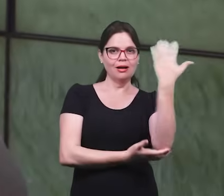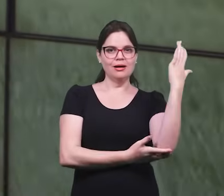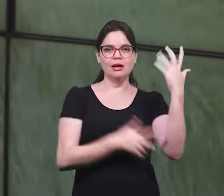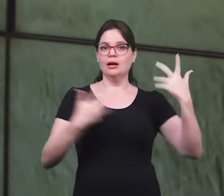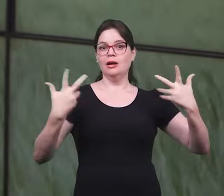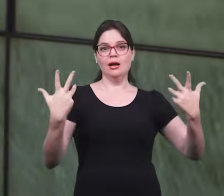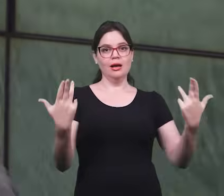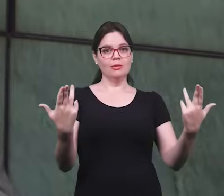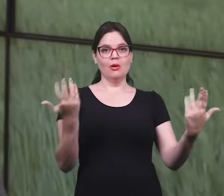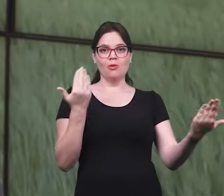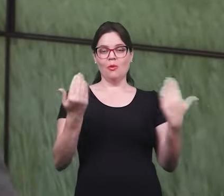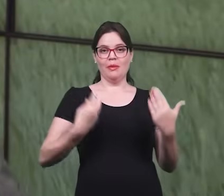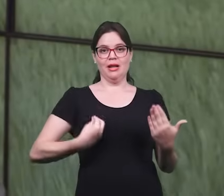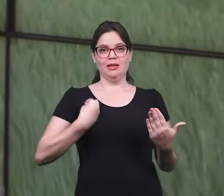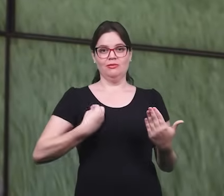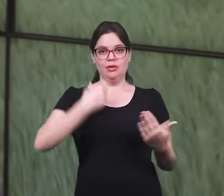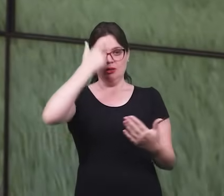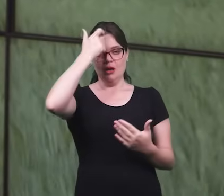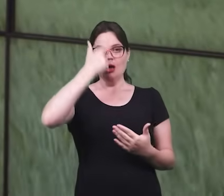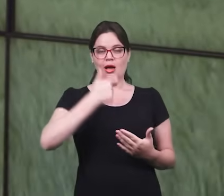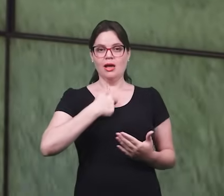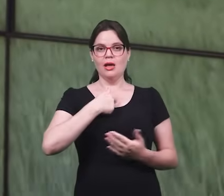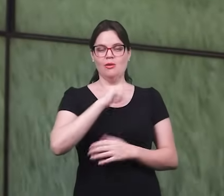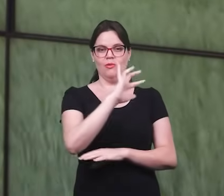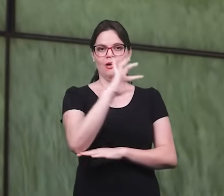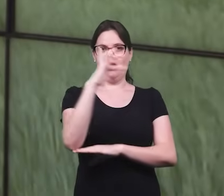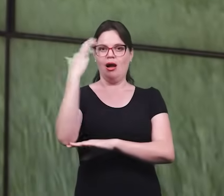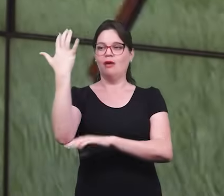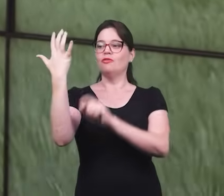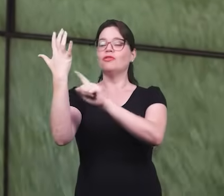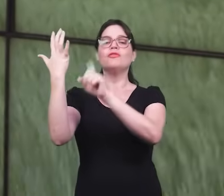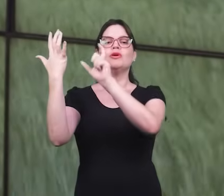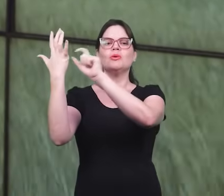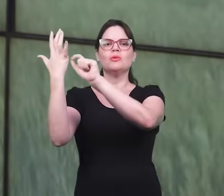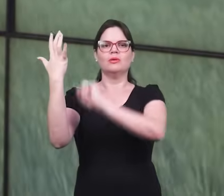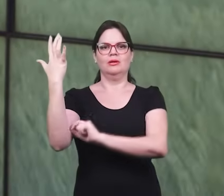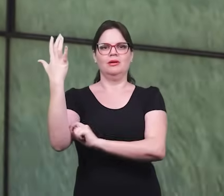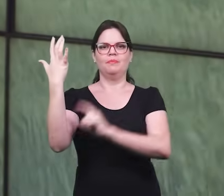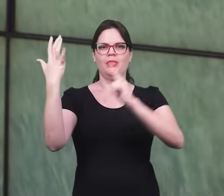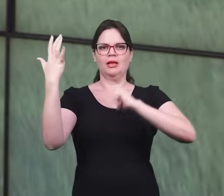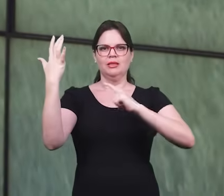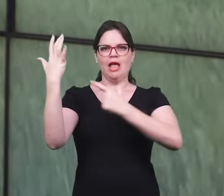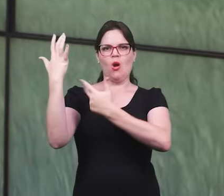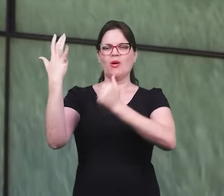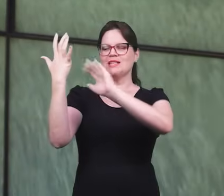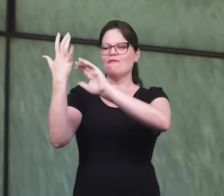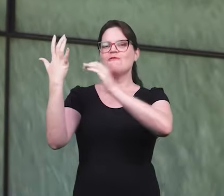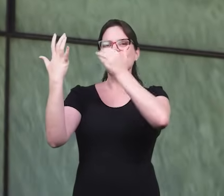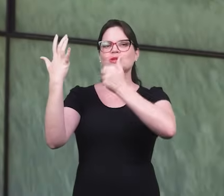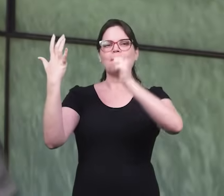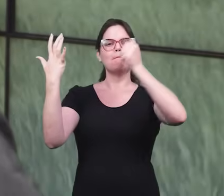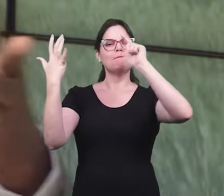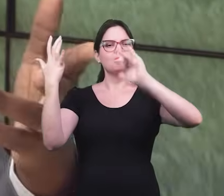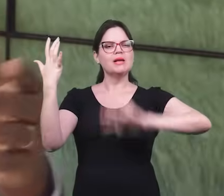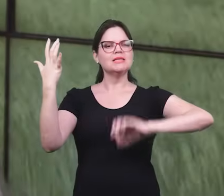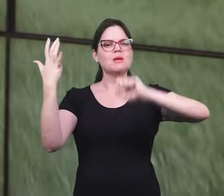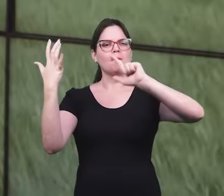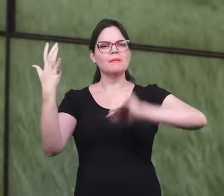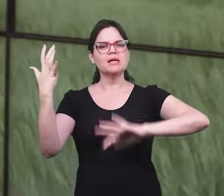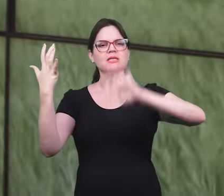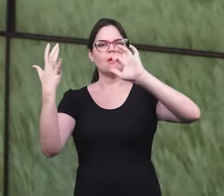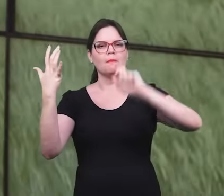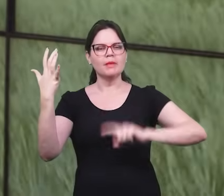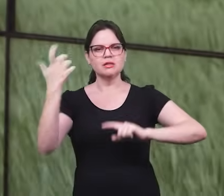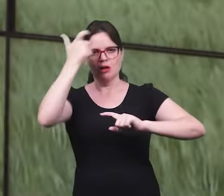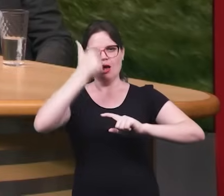testemunho que é é é fruto do espírito faz com que outros sejam alcançados e assim um fruto permanece e isso se torna o